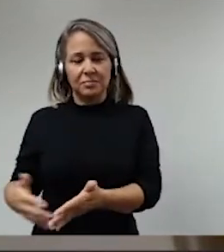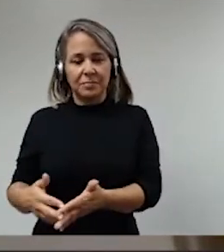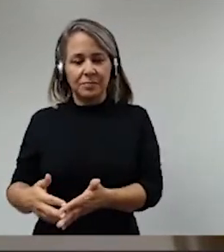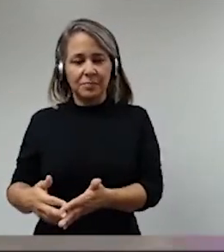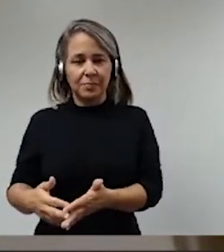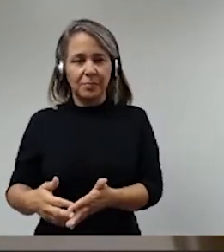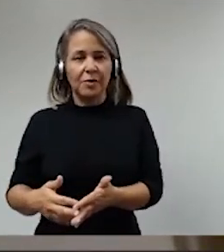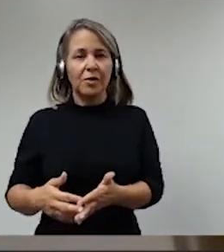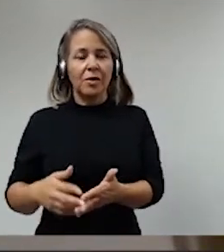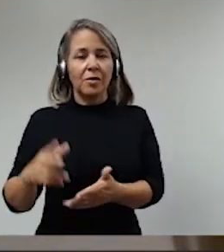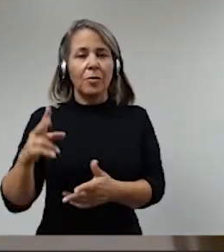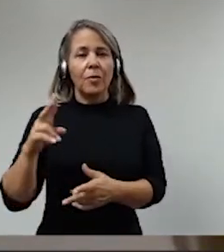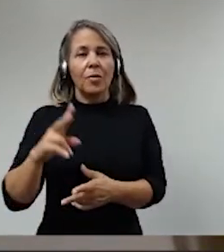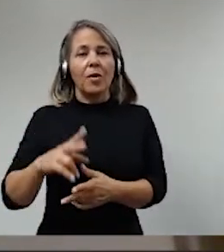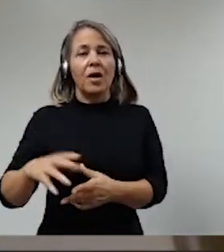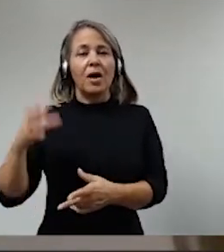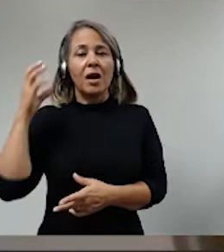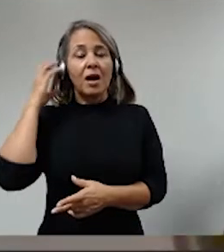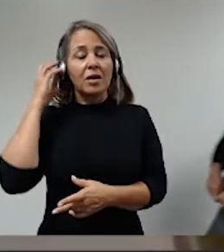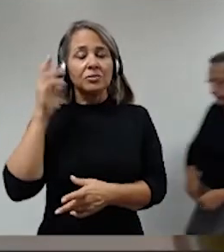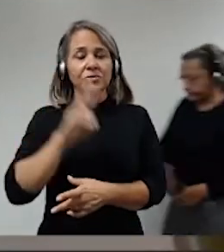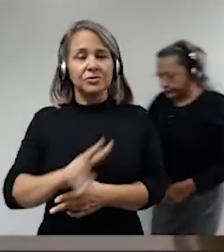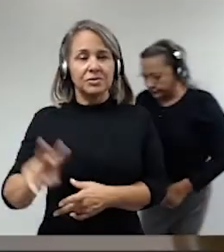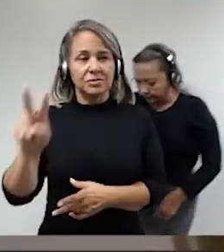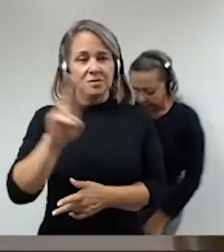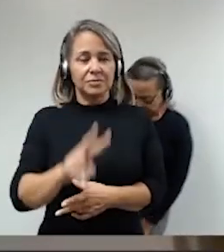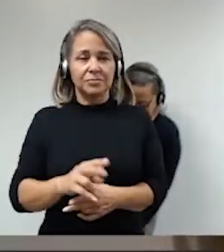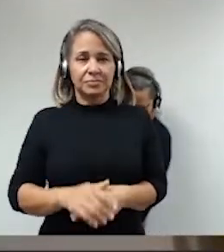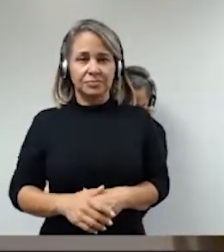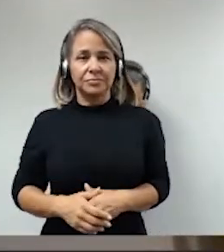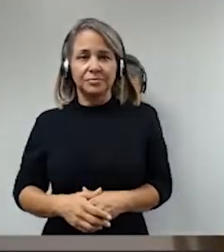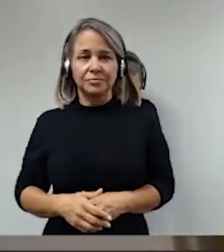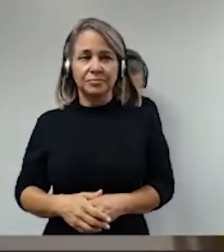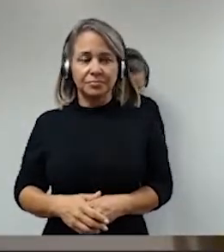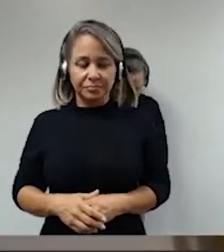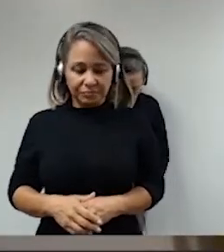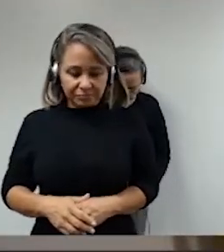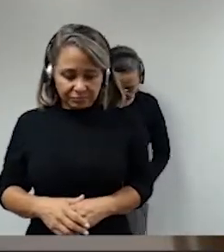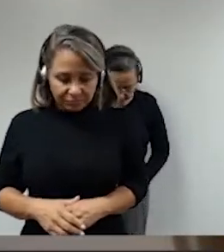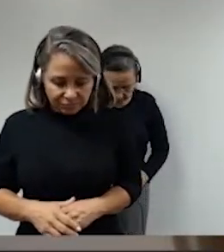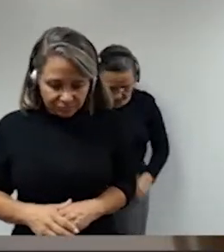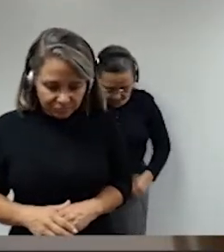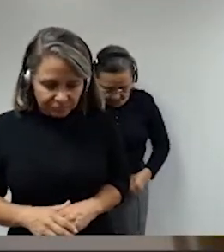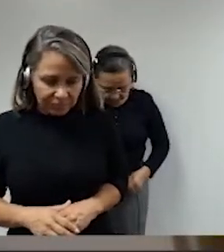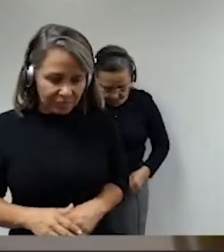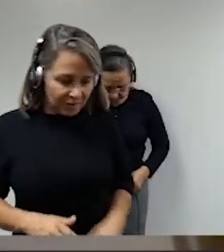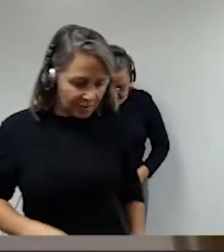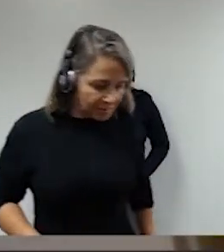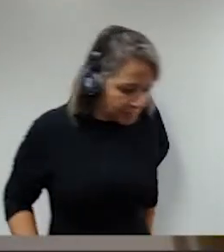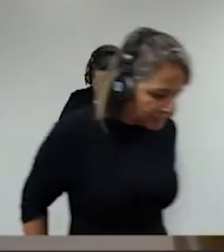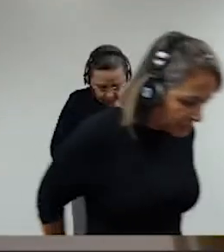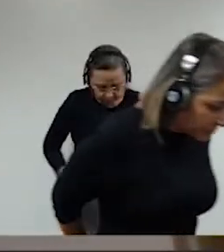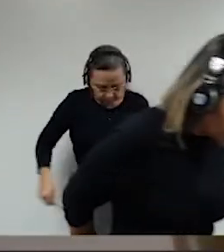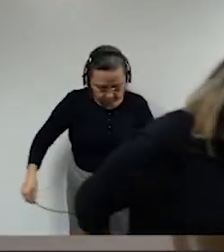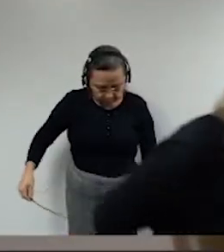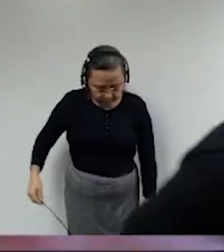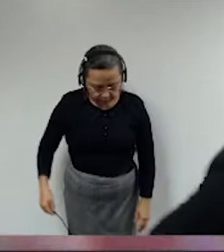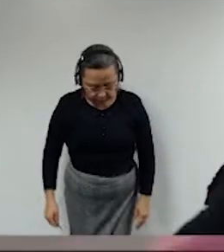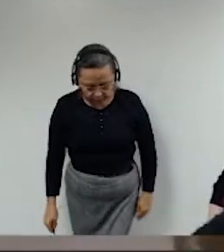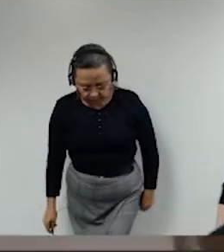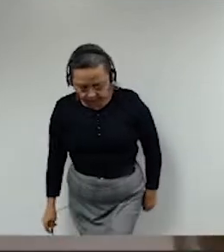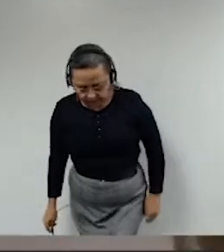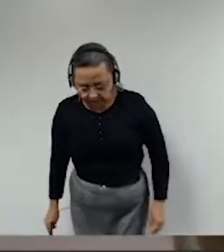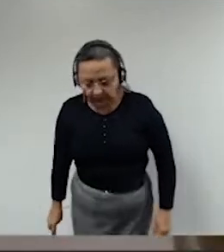do audiovisual, da produção para, por exemplo, as OTTs ou para as televisões das televisões a cabo, quer